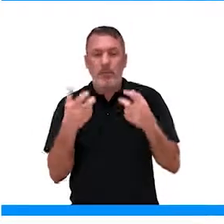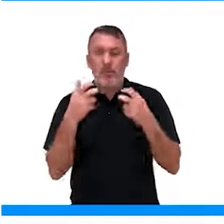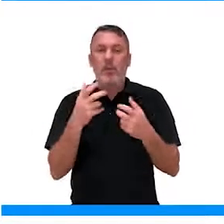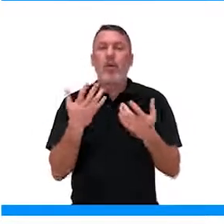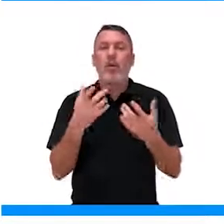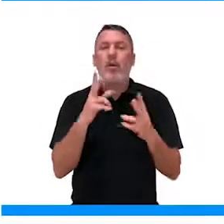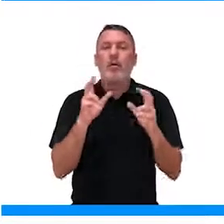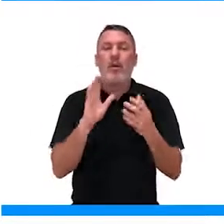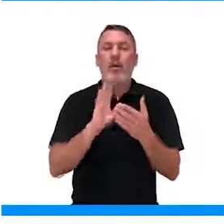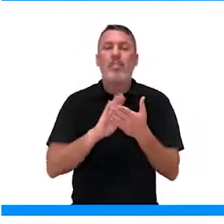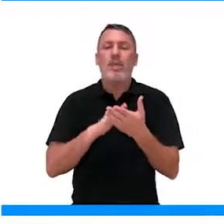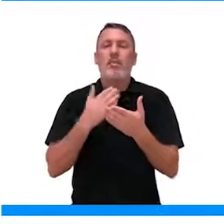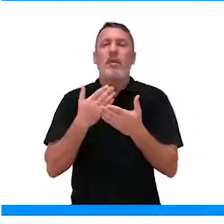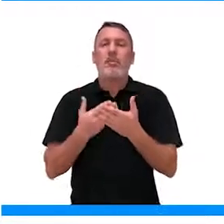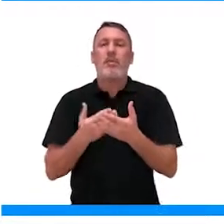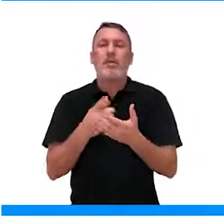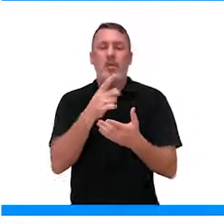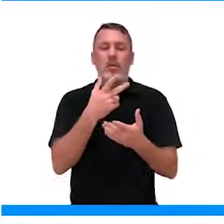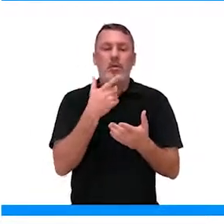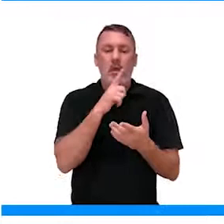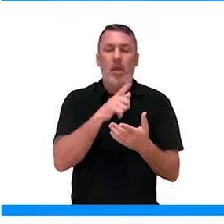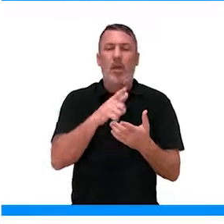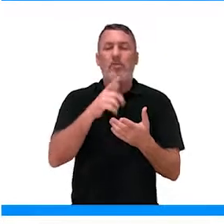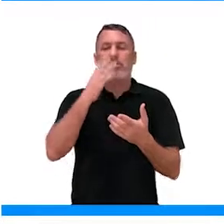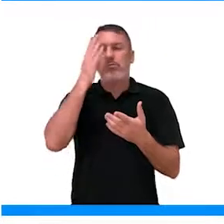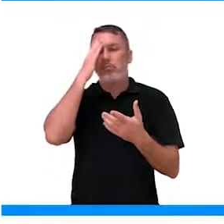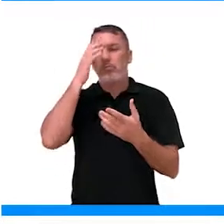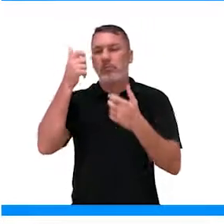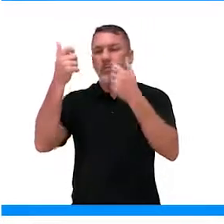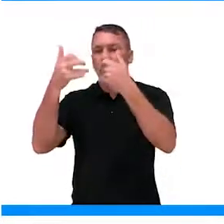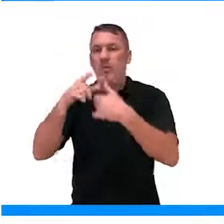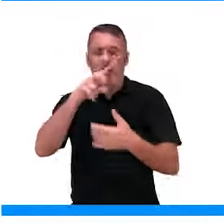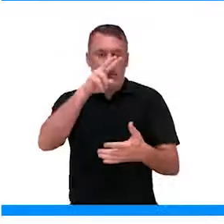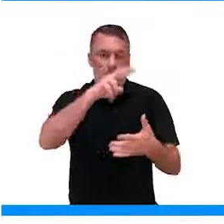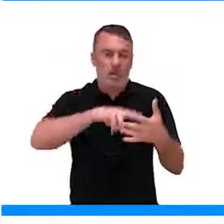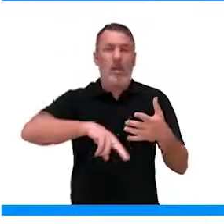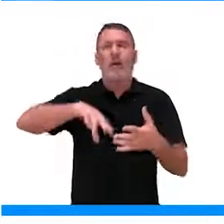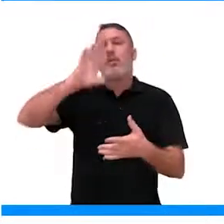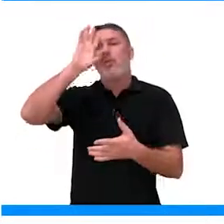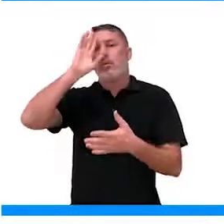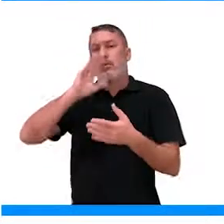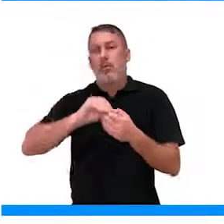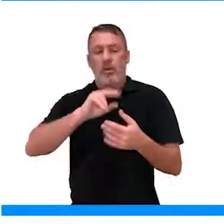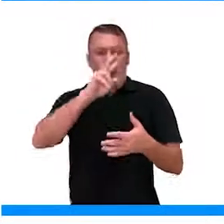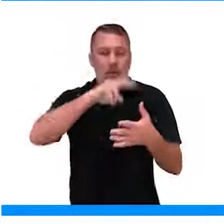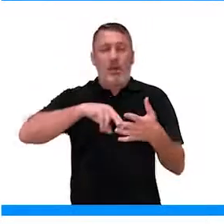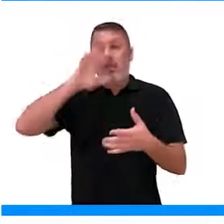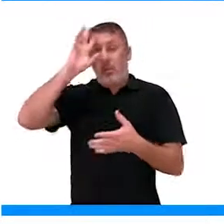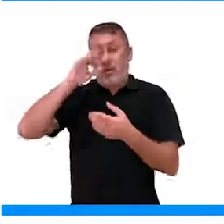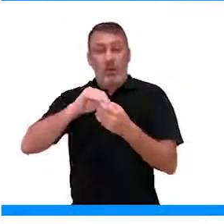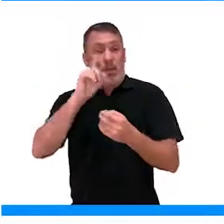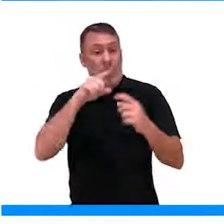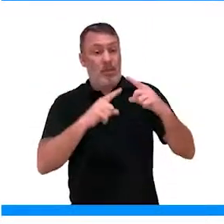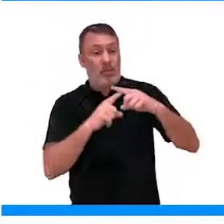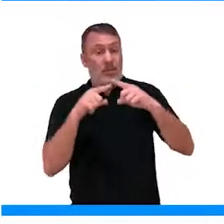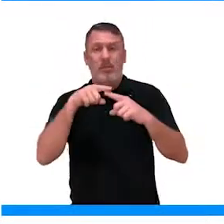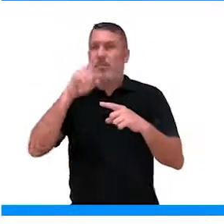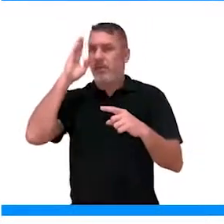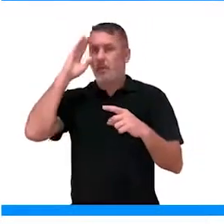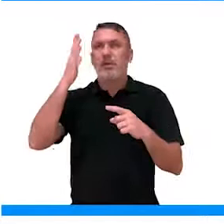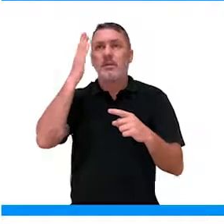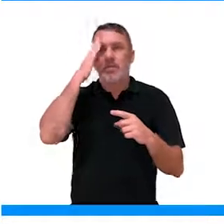Né? Ultimamente as provas do Enem têm esse peso mais interpretativo, mas é através do gênero textual que a gente